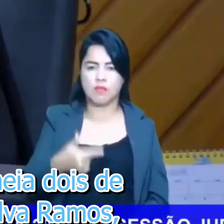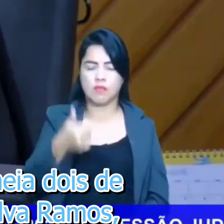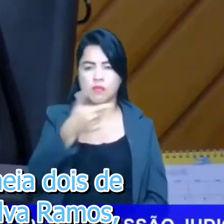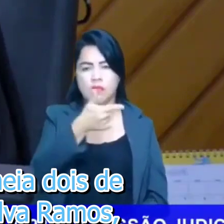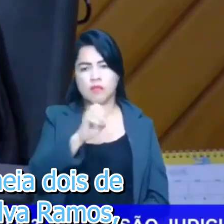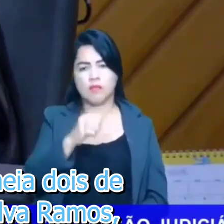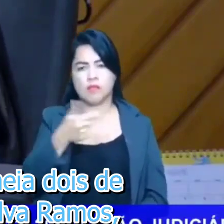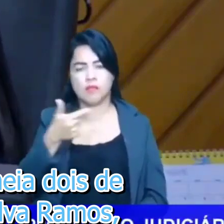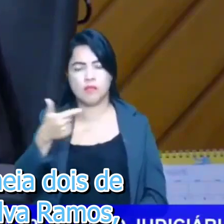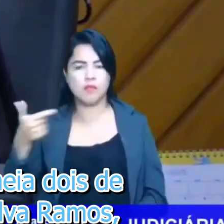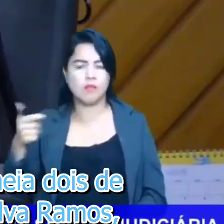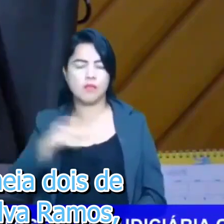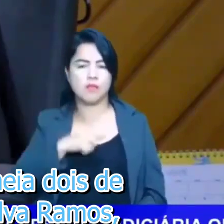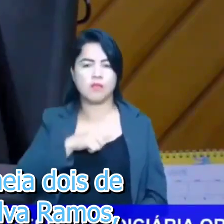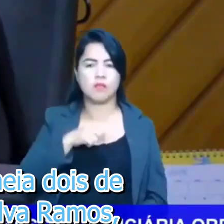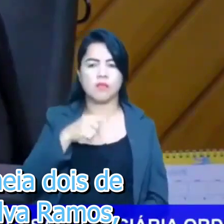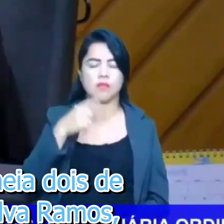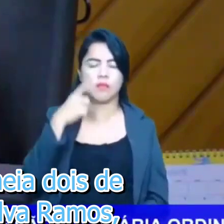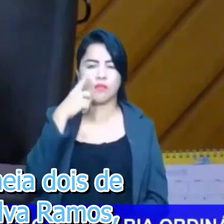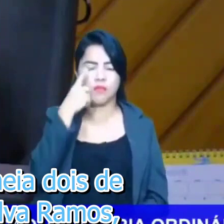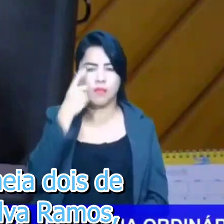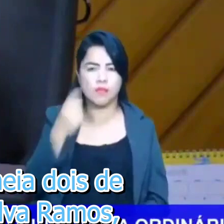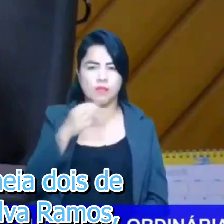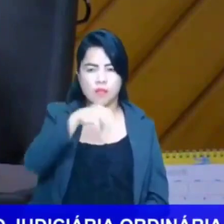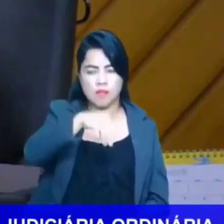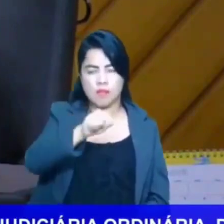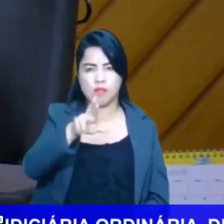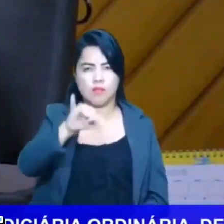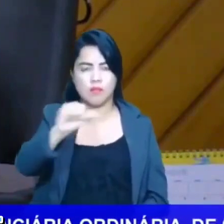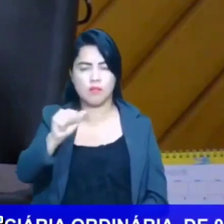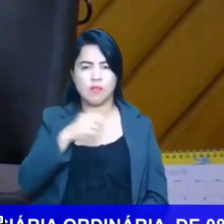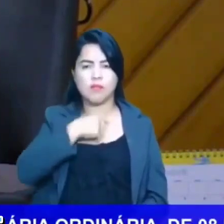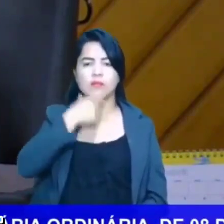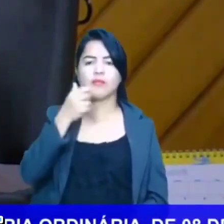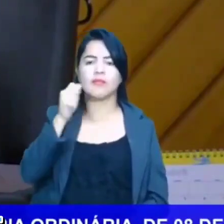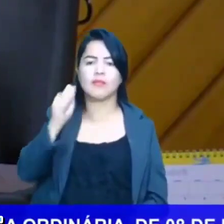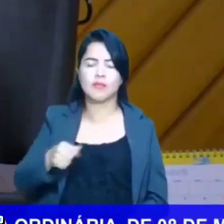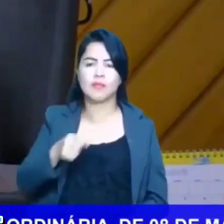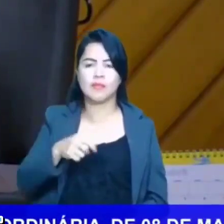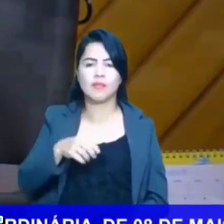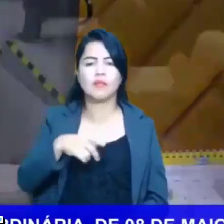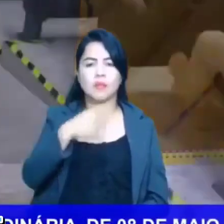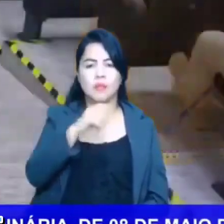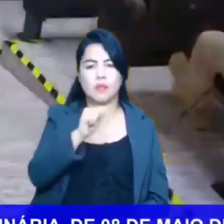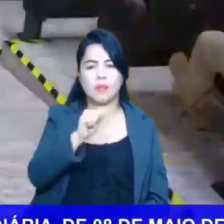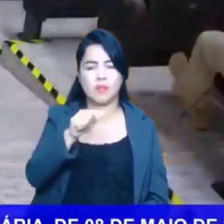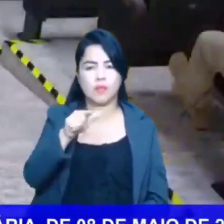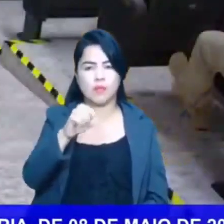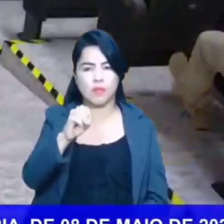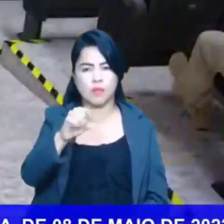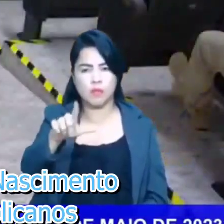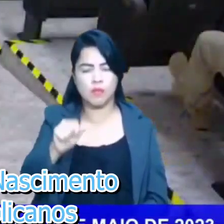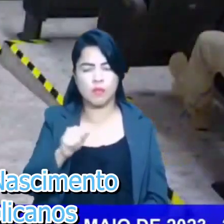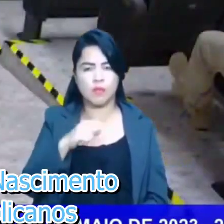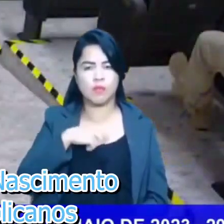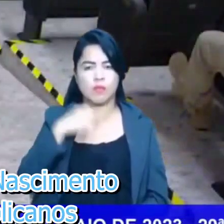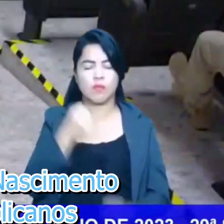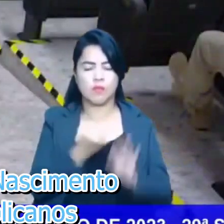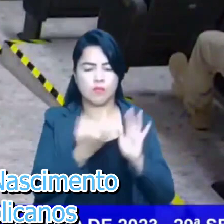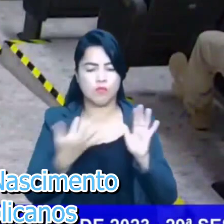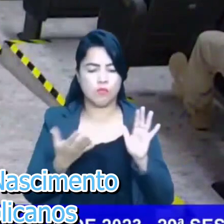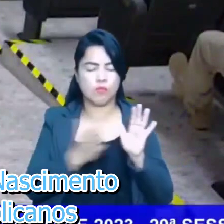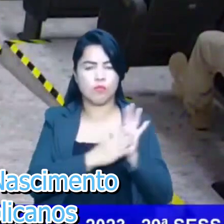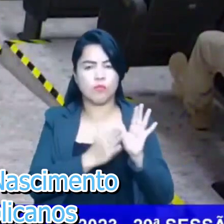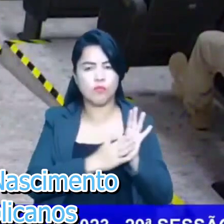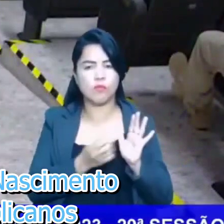060-862/2022. Interessada Maria Trindade da Silva Ramos. A ilustre juíza Paola Santos está com a palavra. Trata-se de prestação de contas de Elke